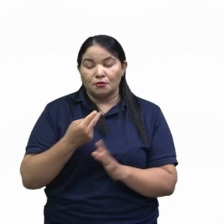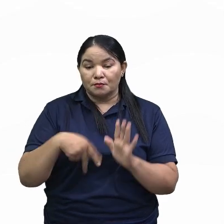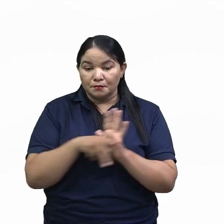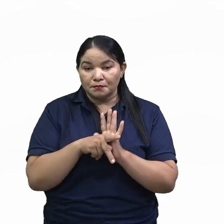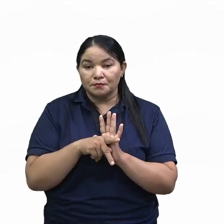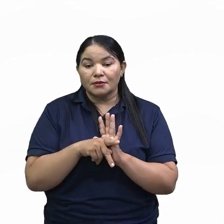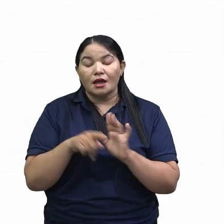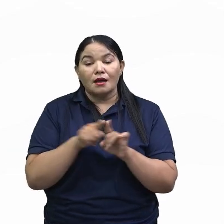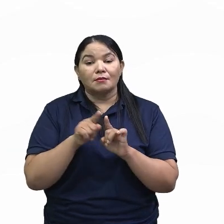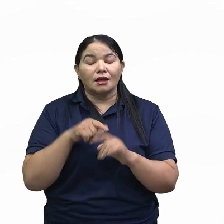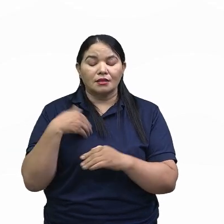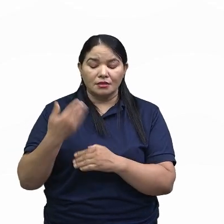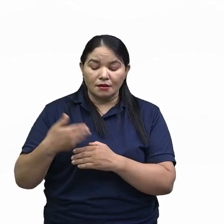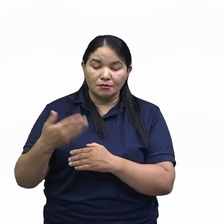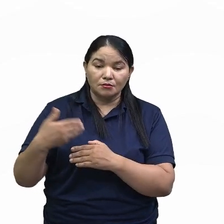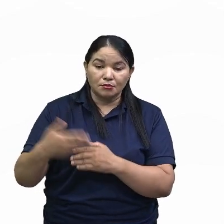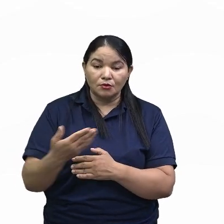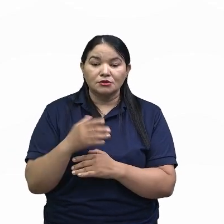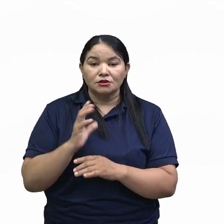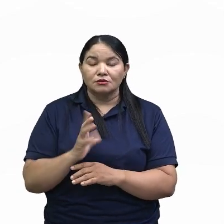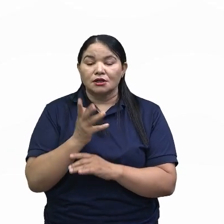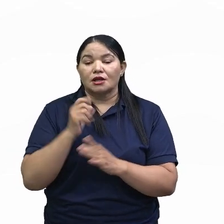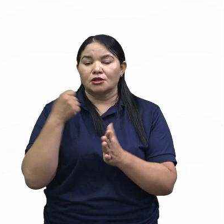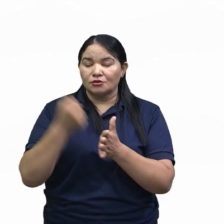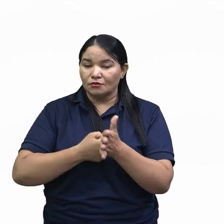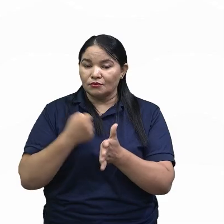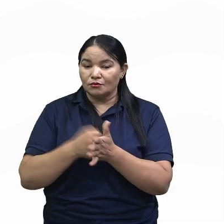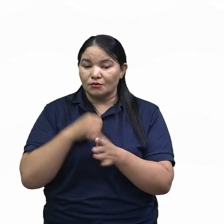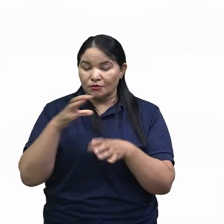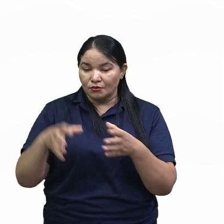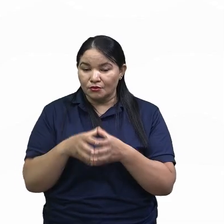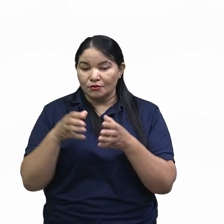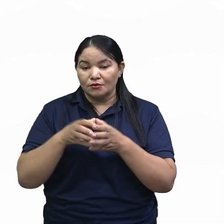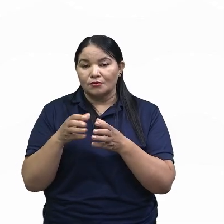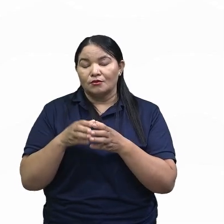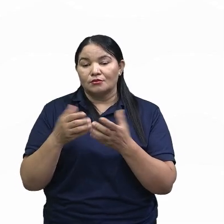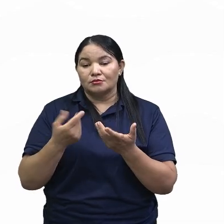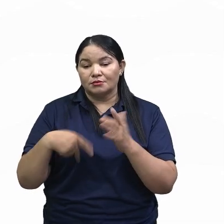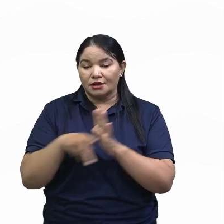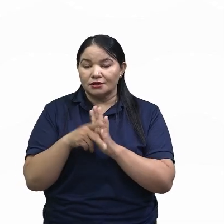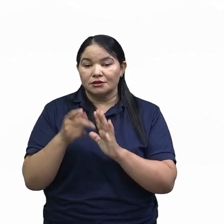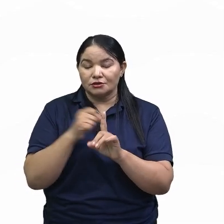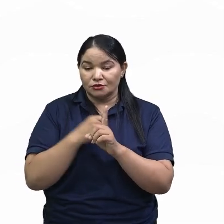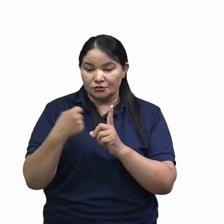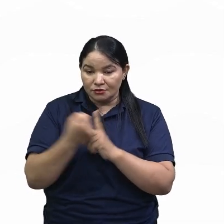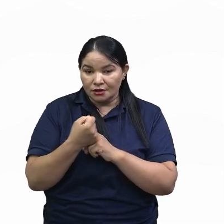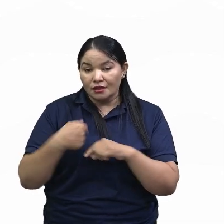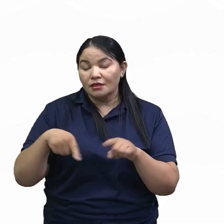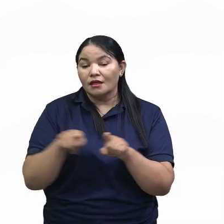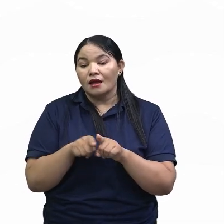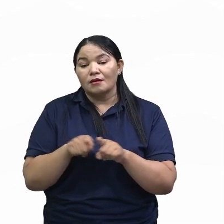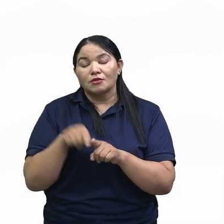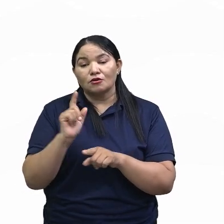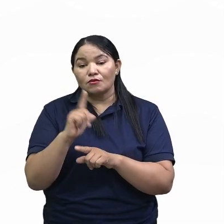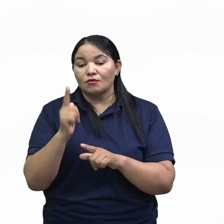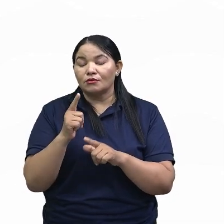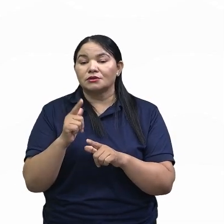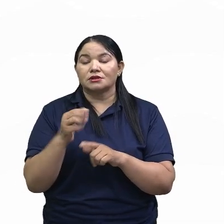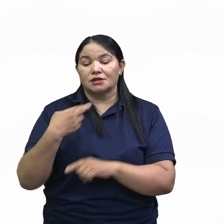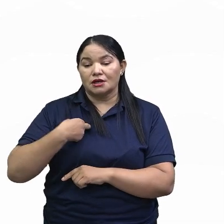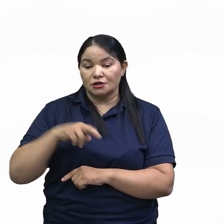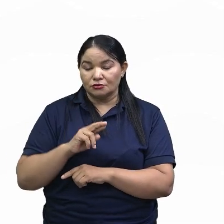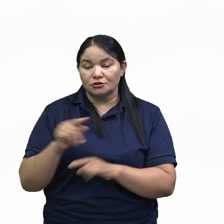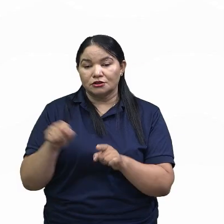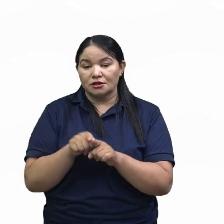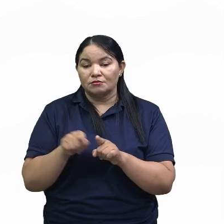com o passar do tempo, com a luta de diferentes agentes sociais, outras